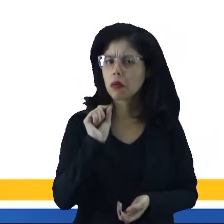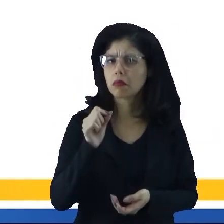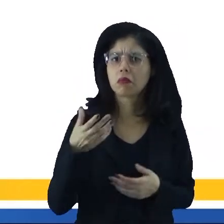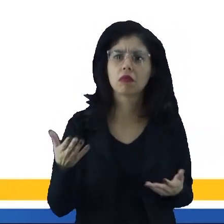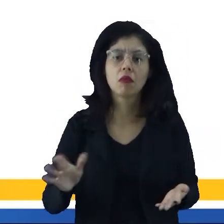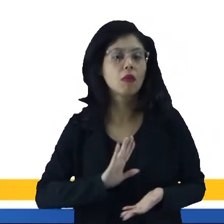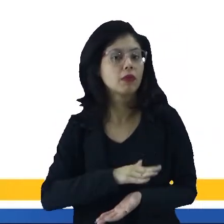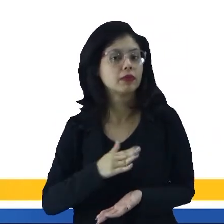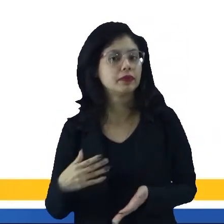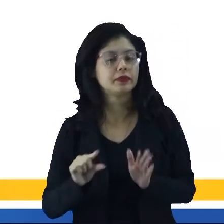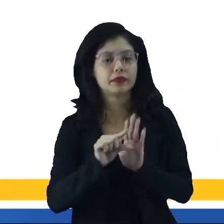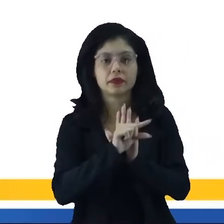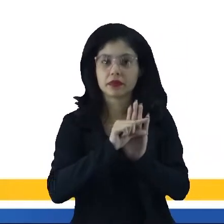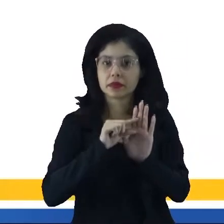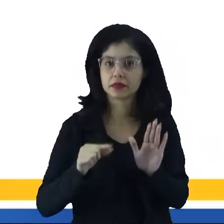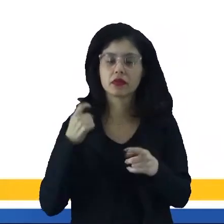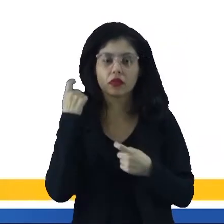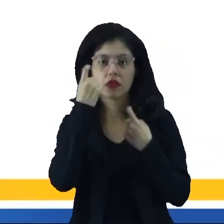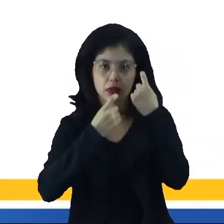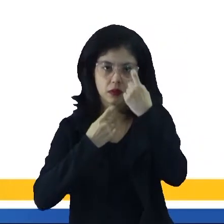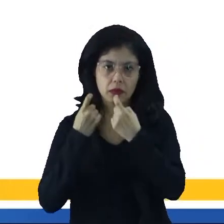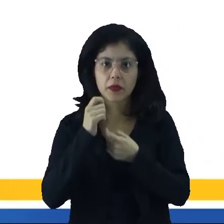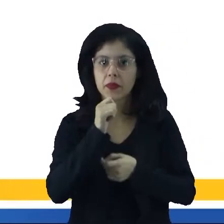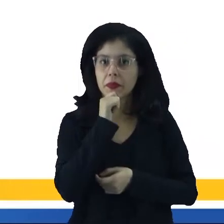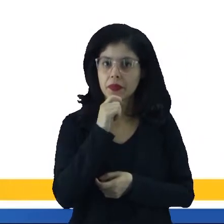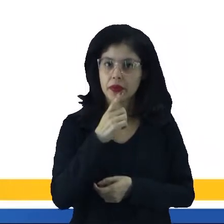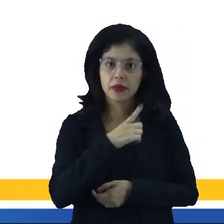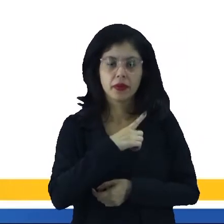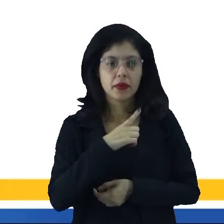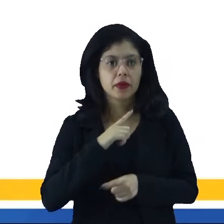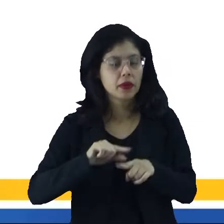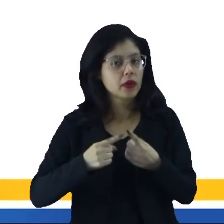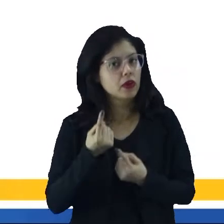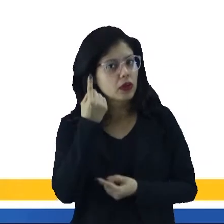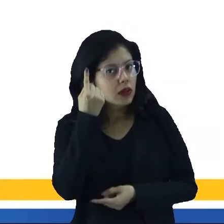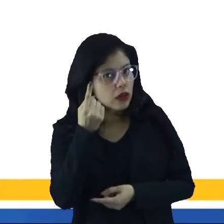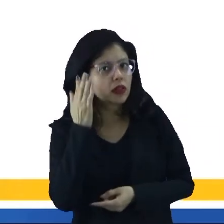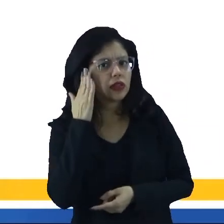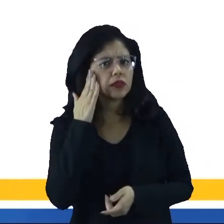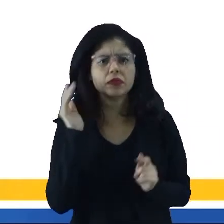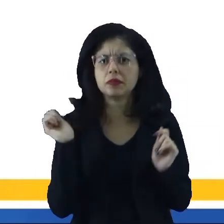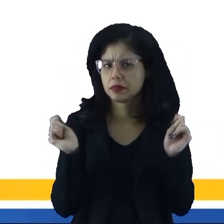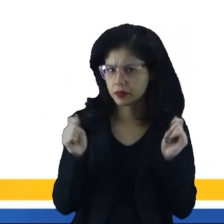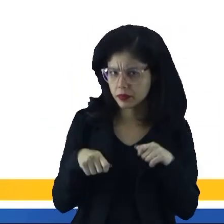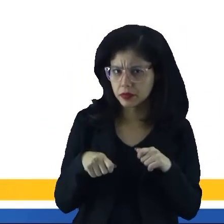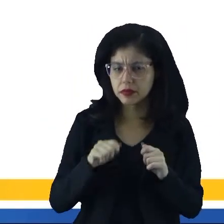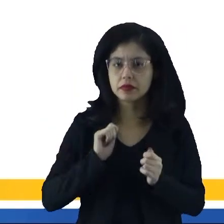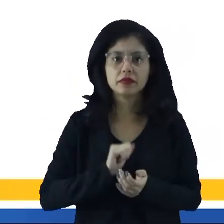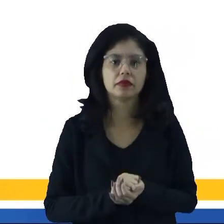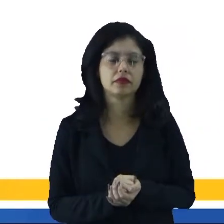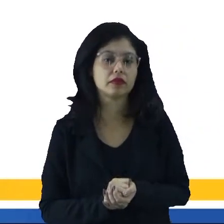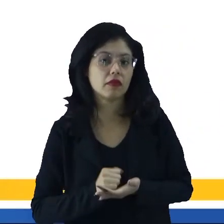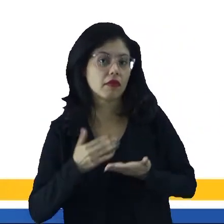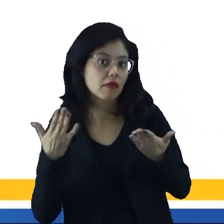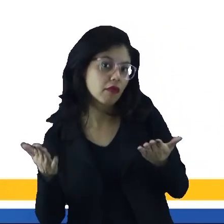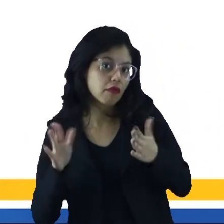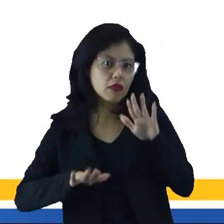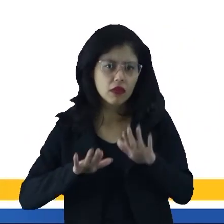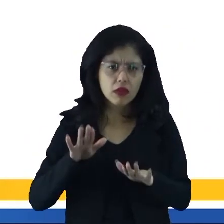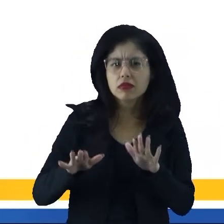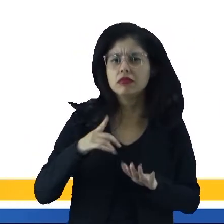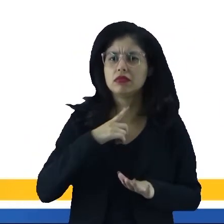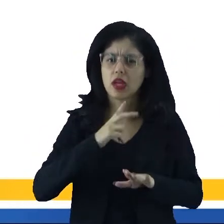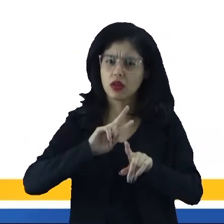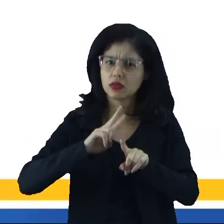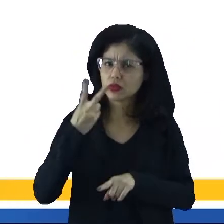um trecho, uma sentença ou uma expressão, ela tem mais de um entendimento possível. Então, embora tenha duplo sentido,